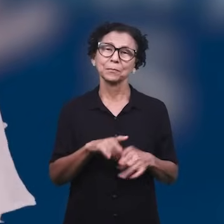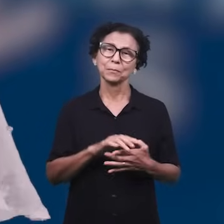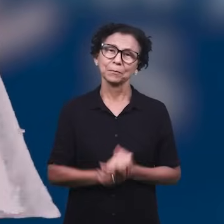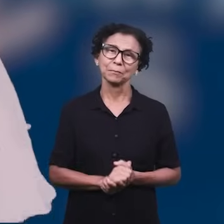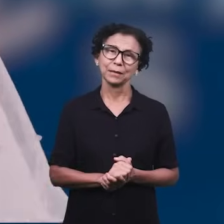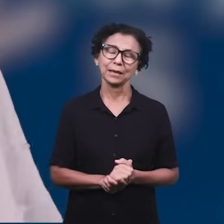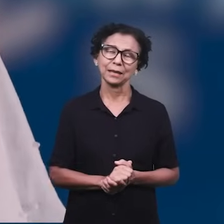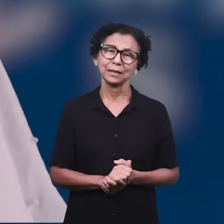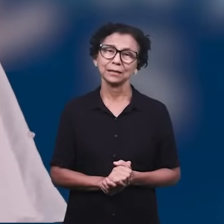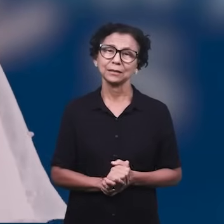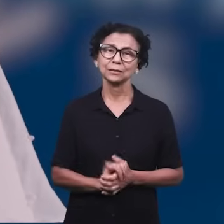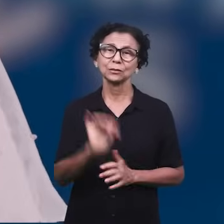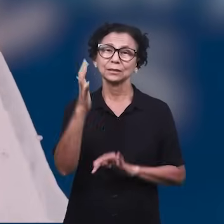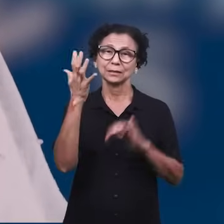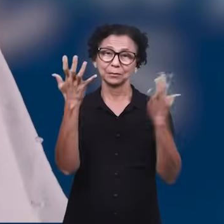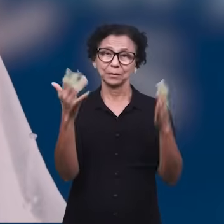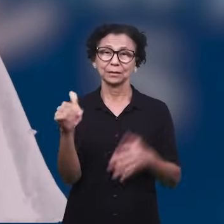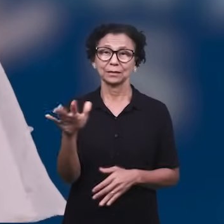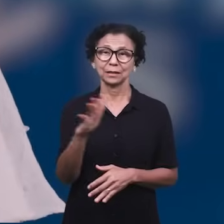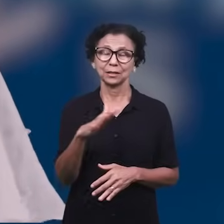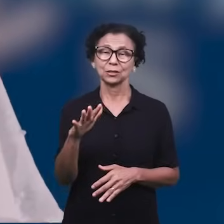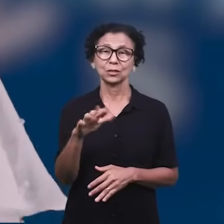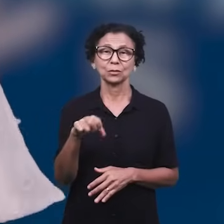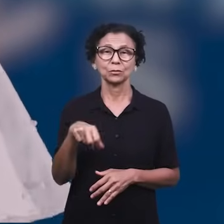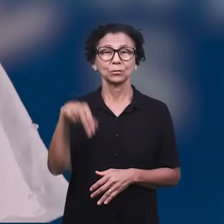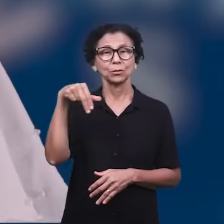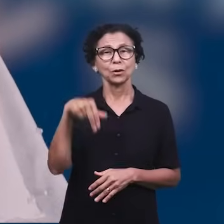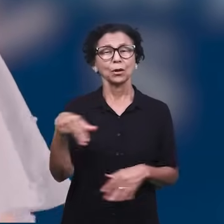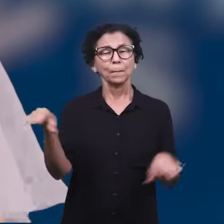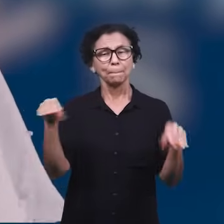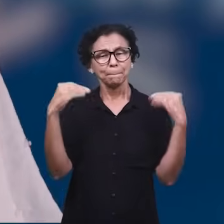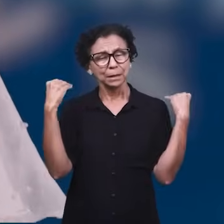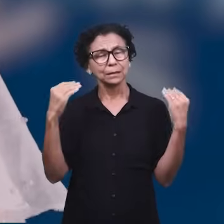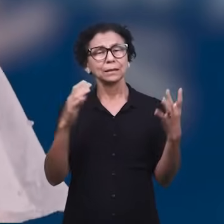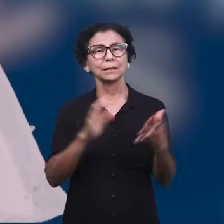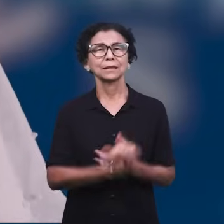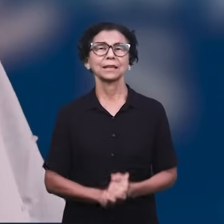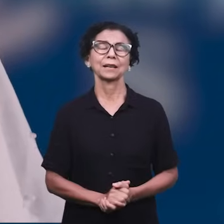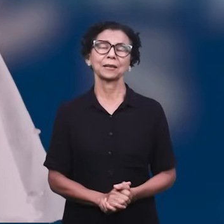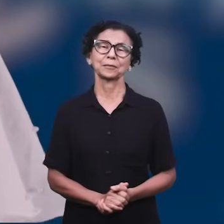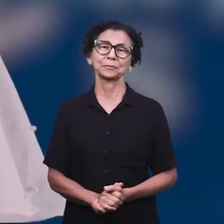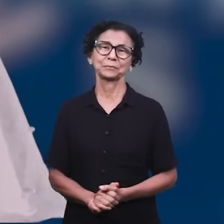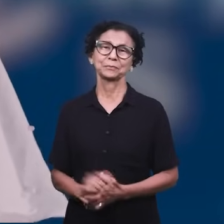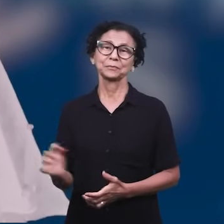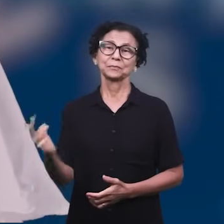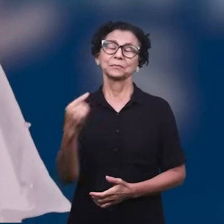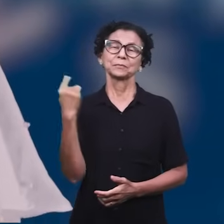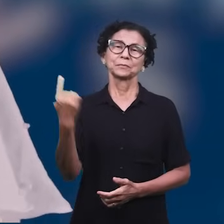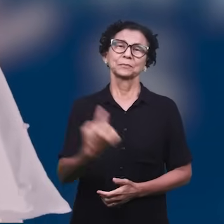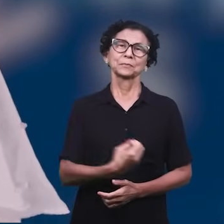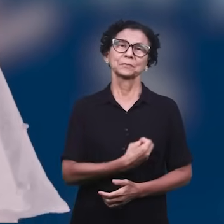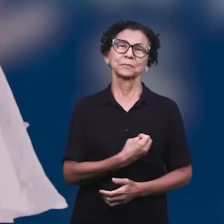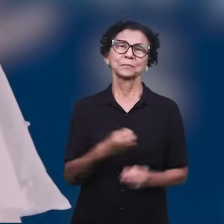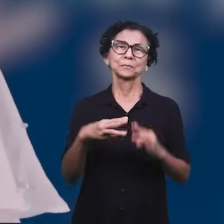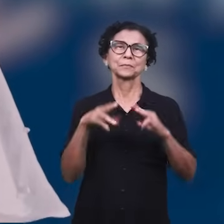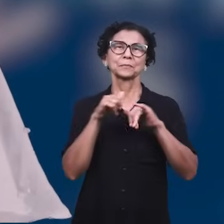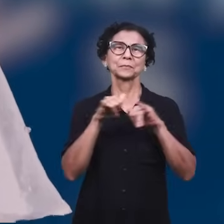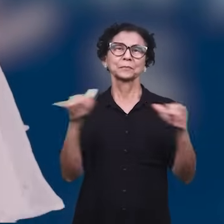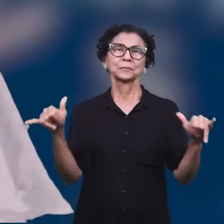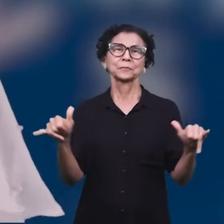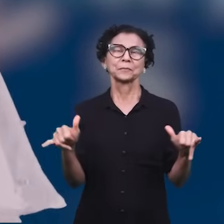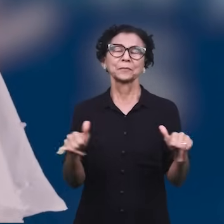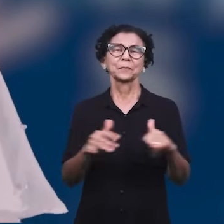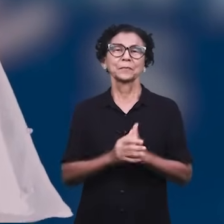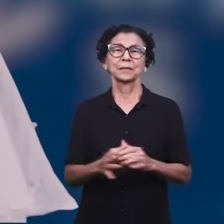norte através do Manaí News. O Senhor tem uma bênção em favor da sua vida, da minha, de todo mundo que participa aqui da Semana em Deus, amém? Você